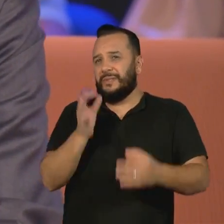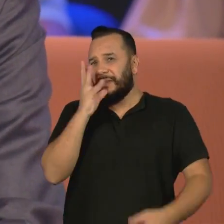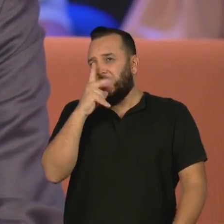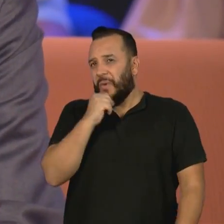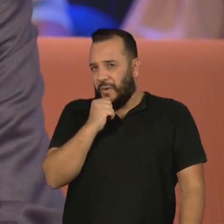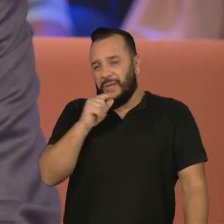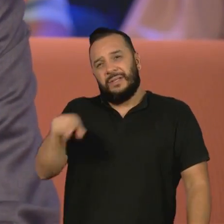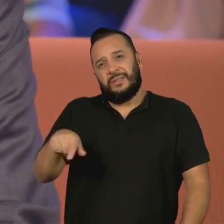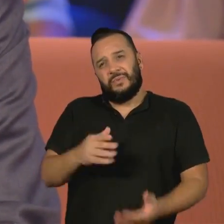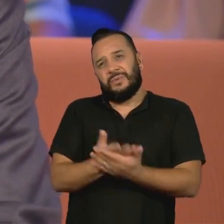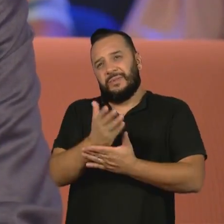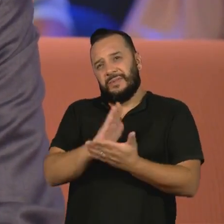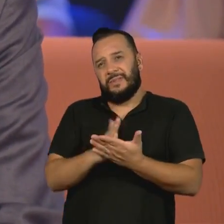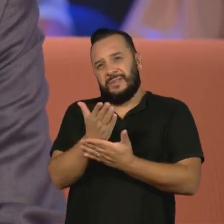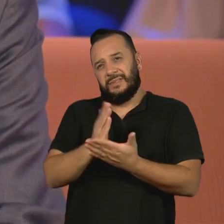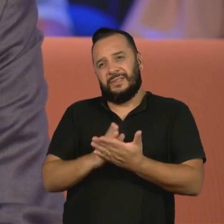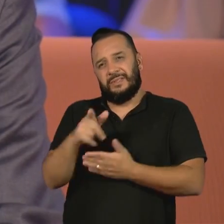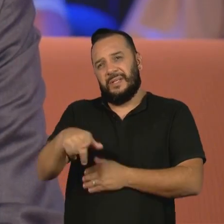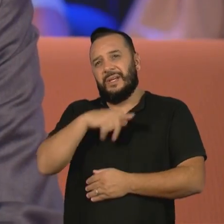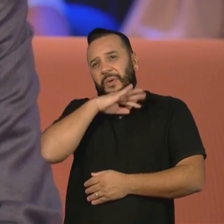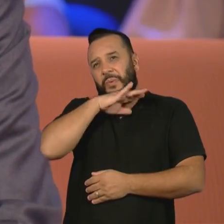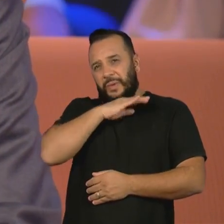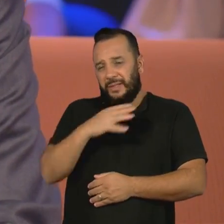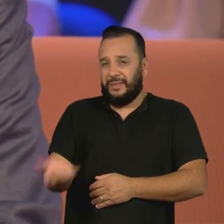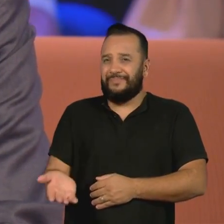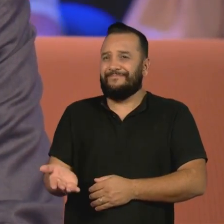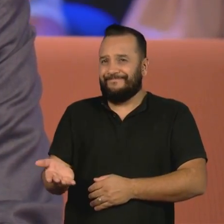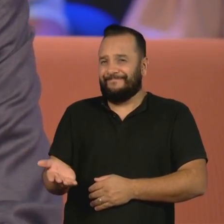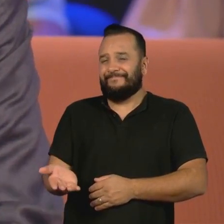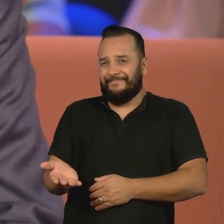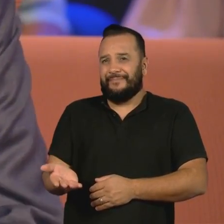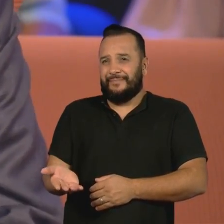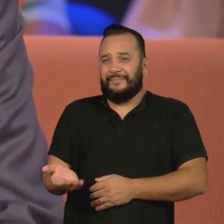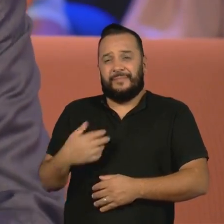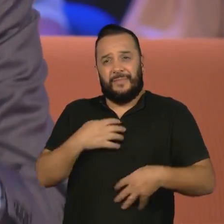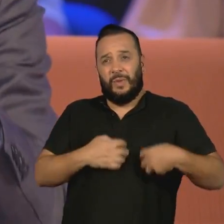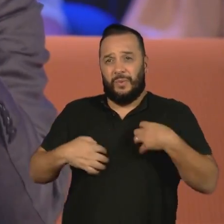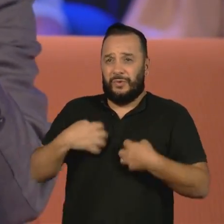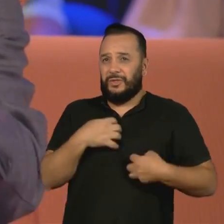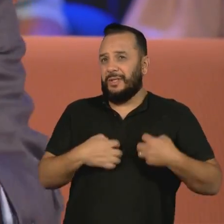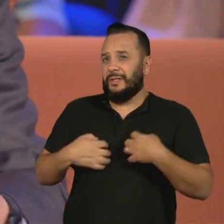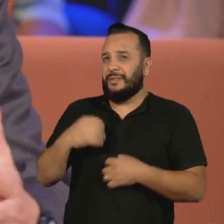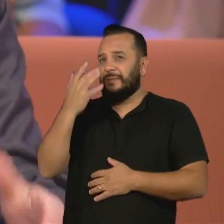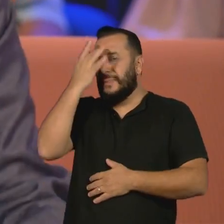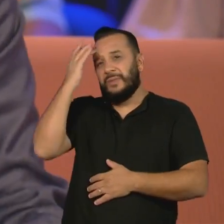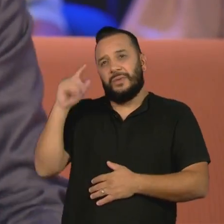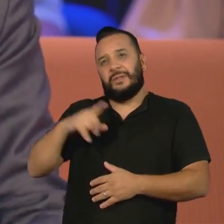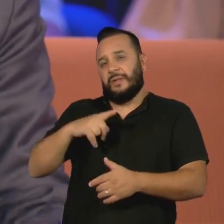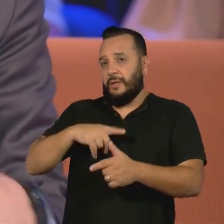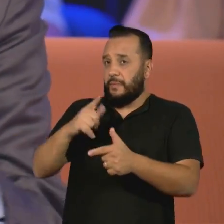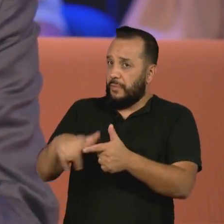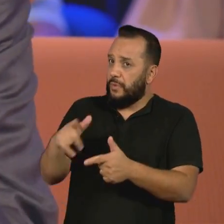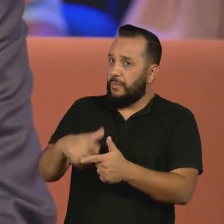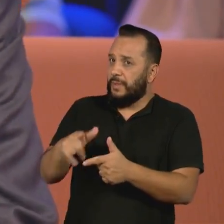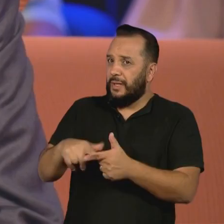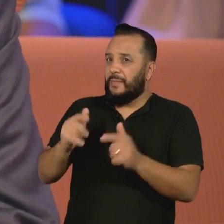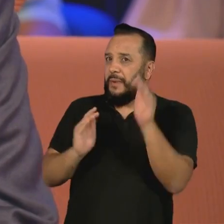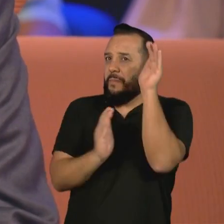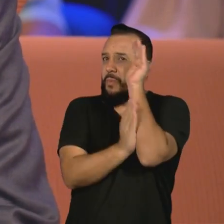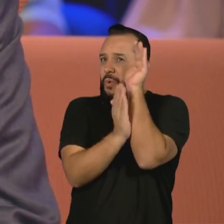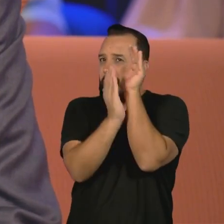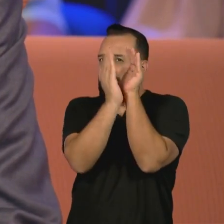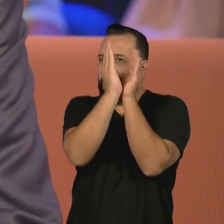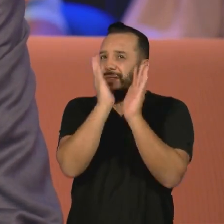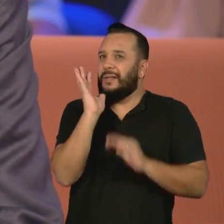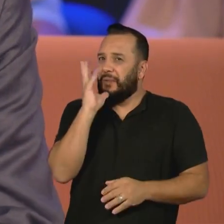isso é muito frustrante, né? É extremamente angustiante você ver um cliente que está com um problema e a burocracia toma conta